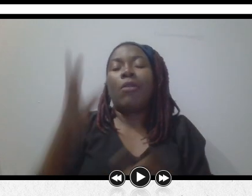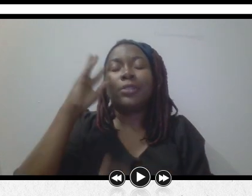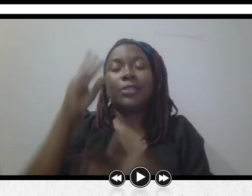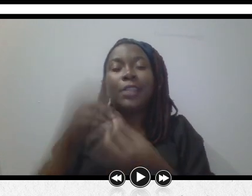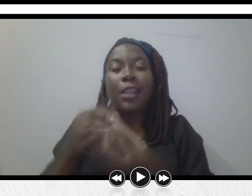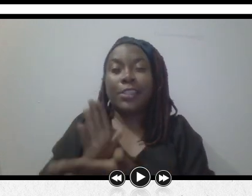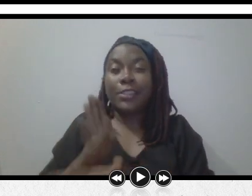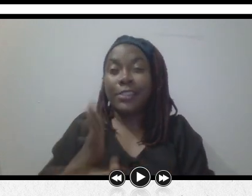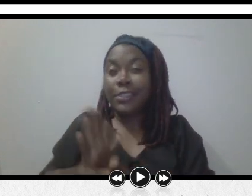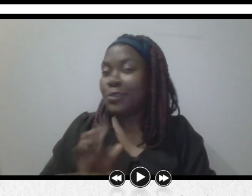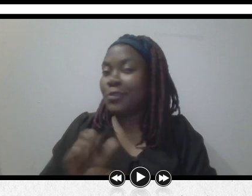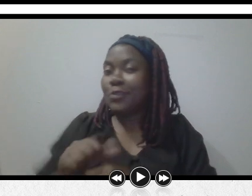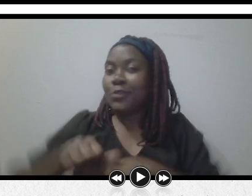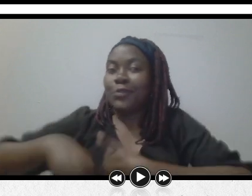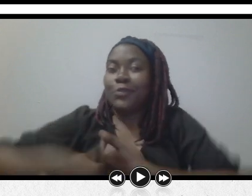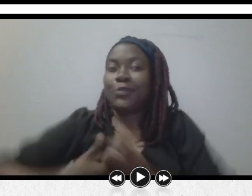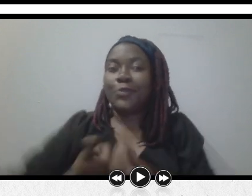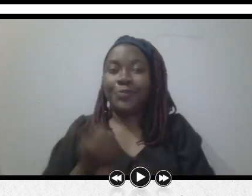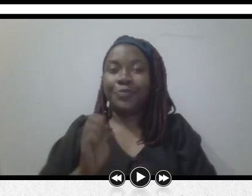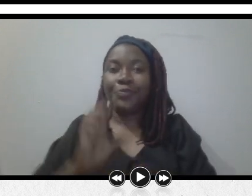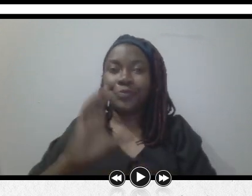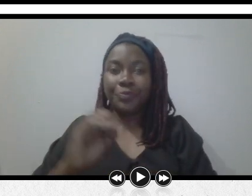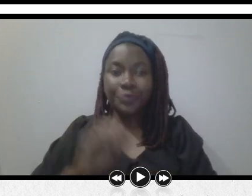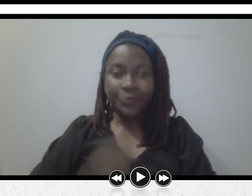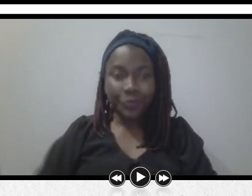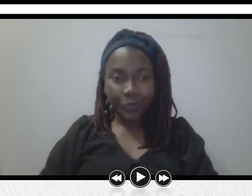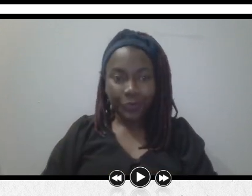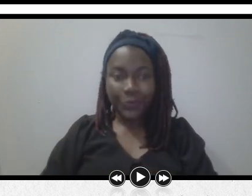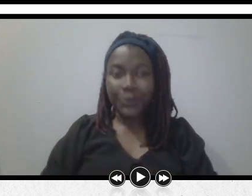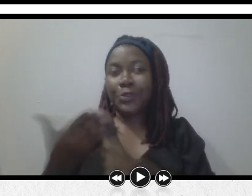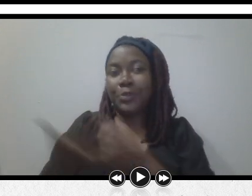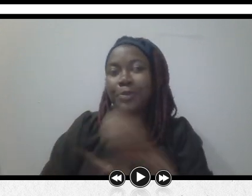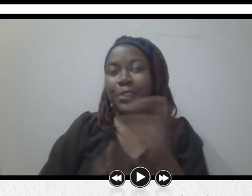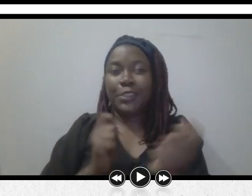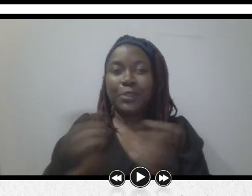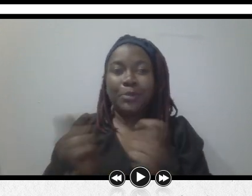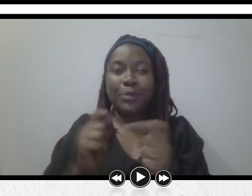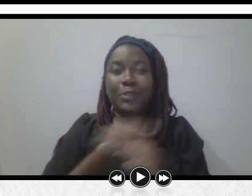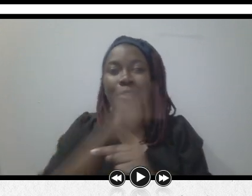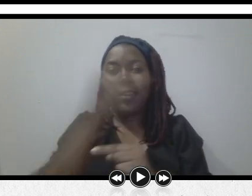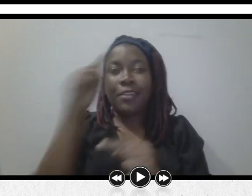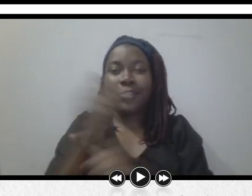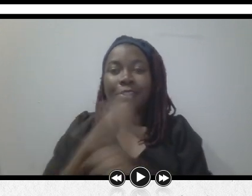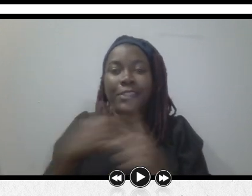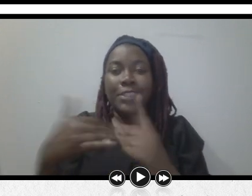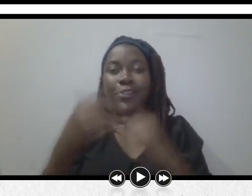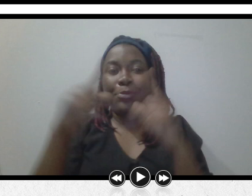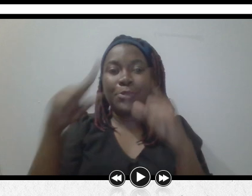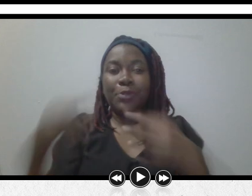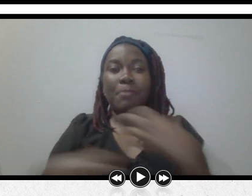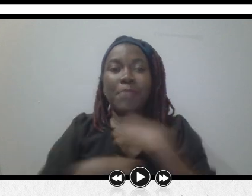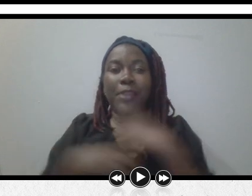produção. O que hoje é considerado resíduo passa a ser recurso. Com os princípios da